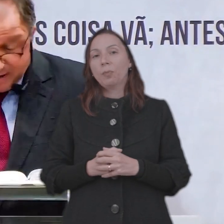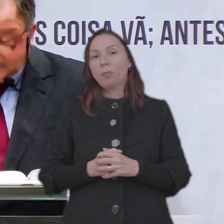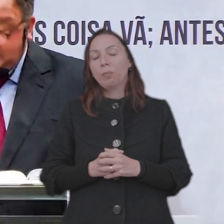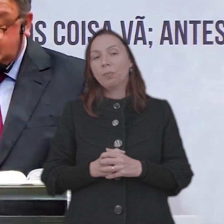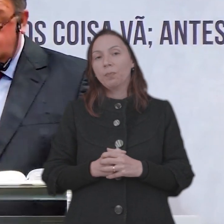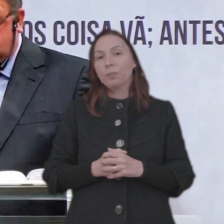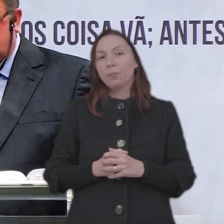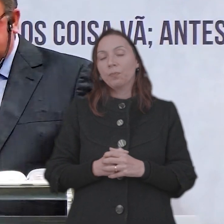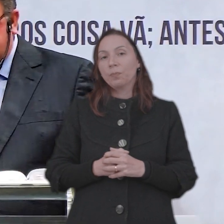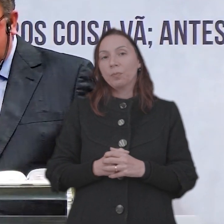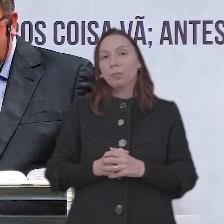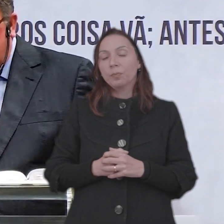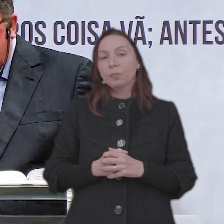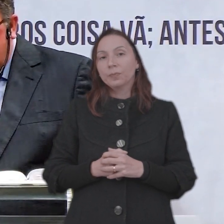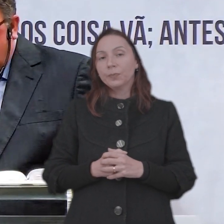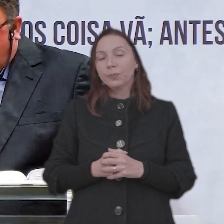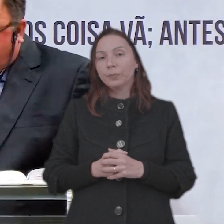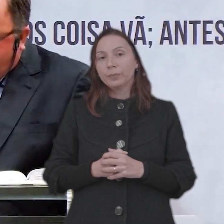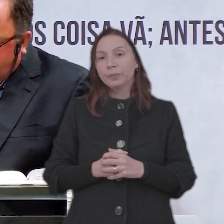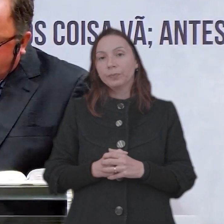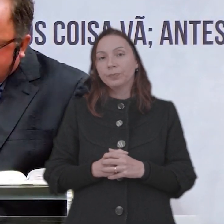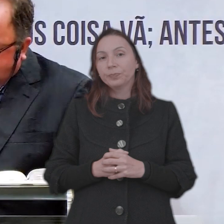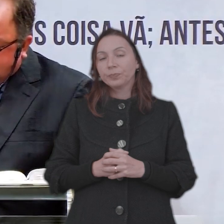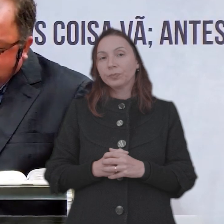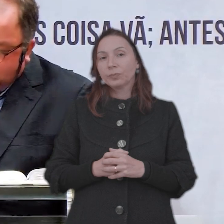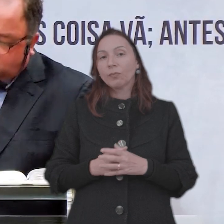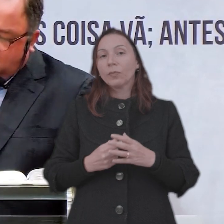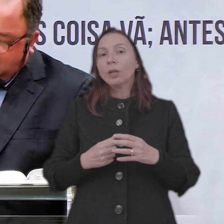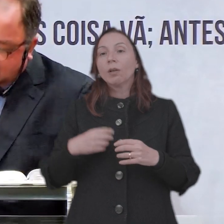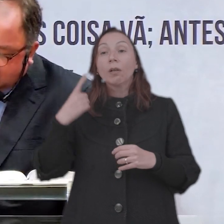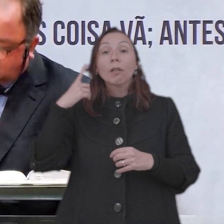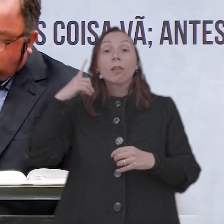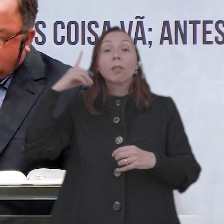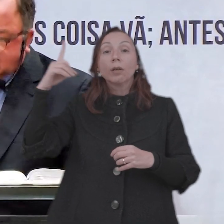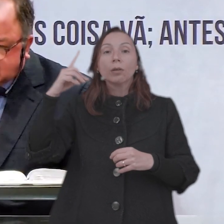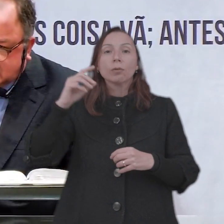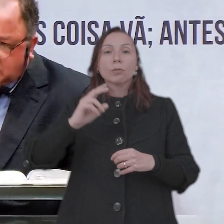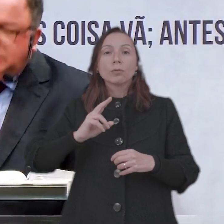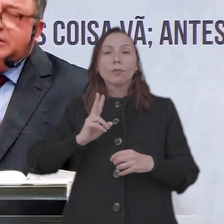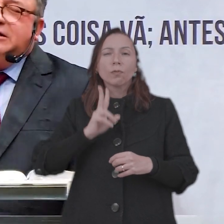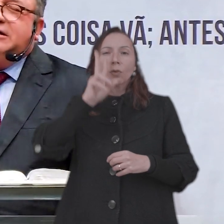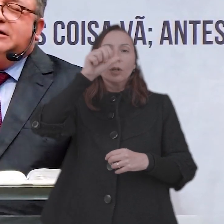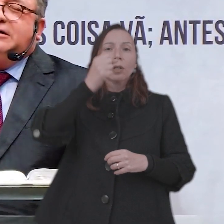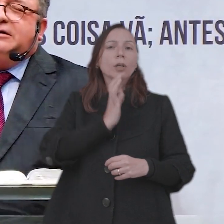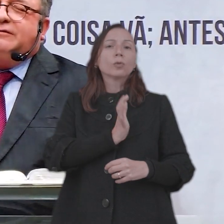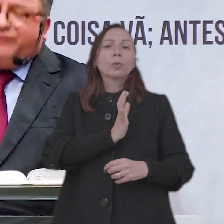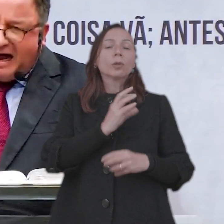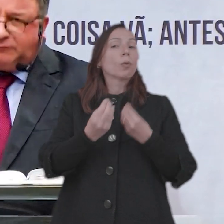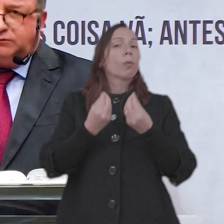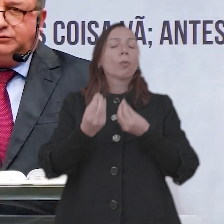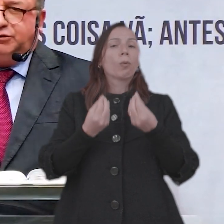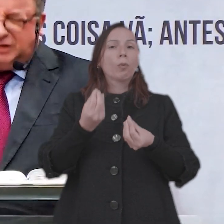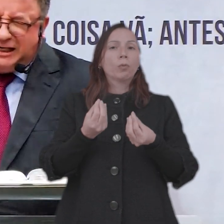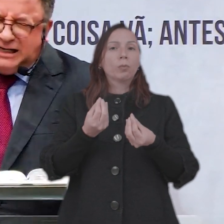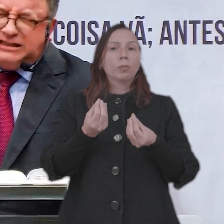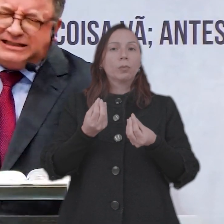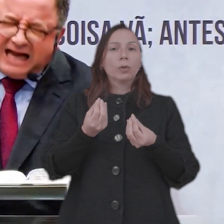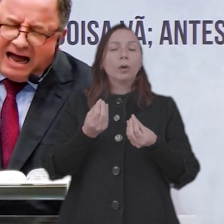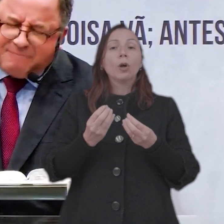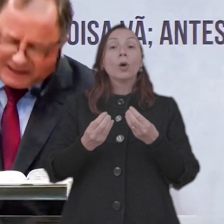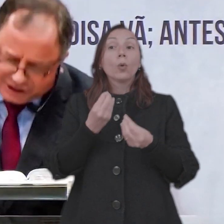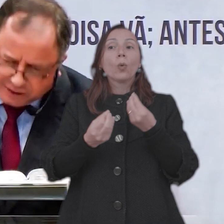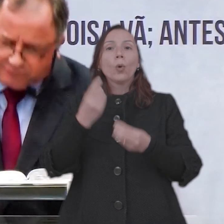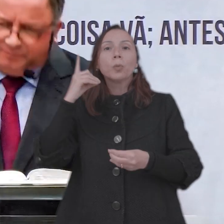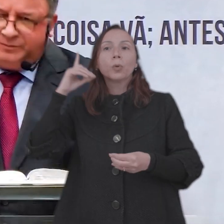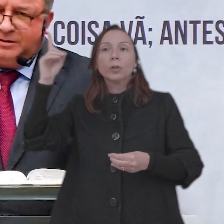As promessas de Deus. Como é que Deus fortalece um coração fraco, de um crente que